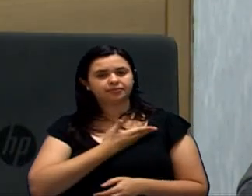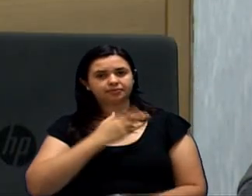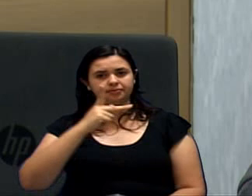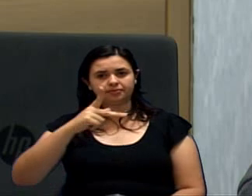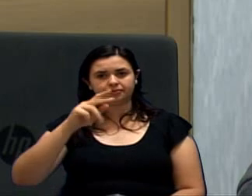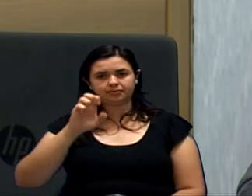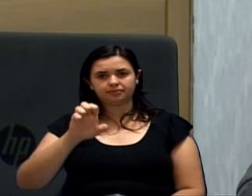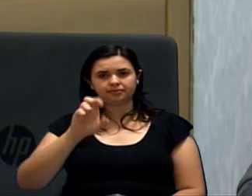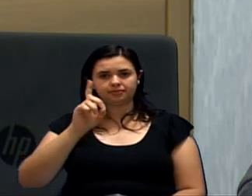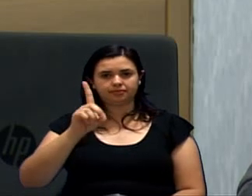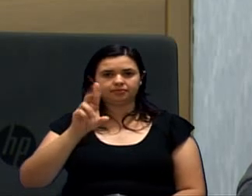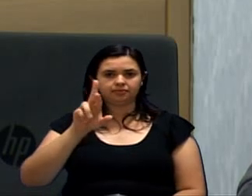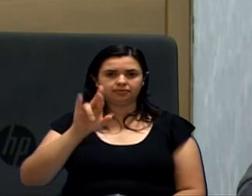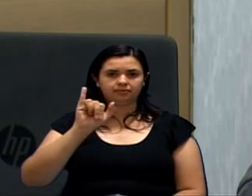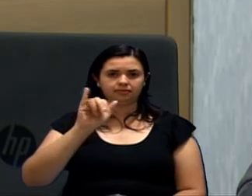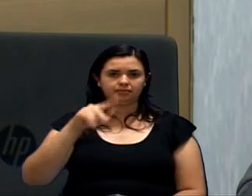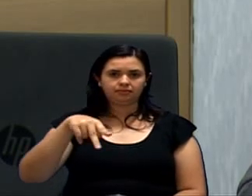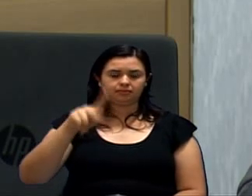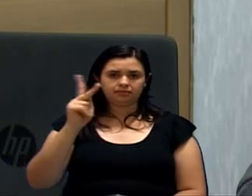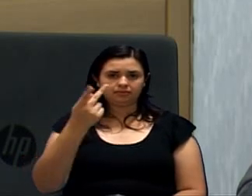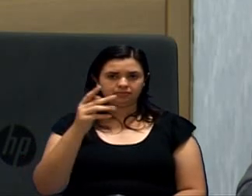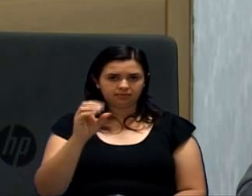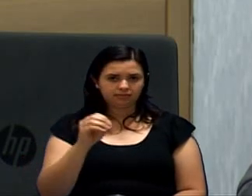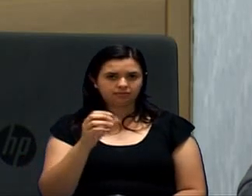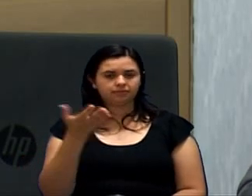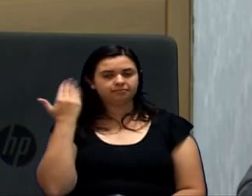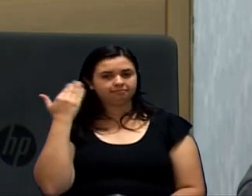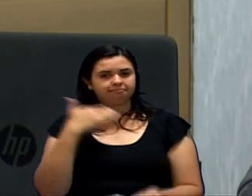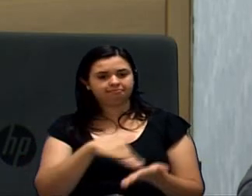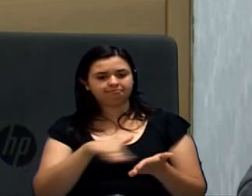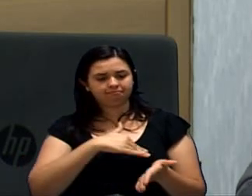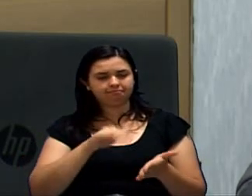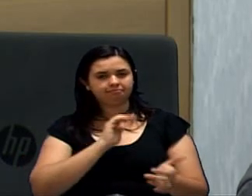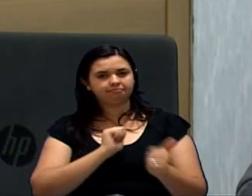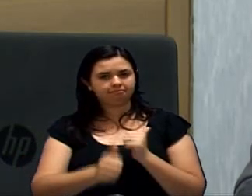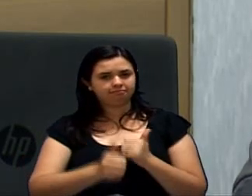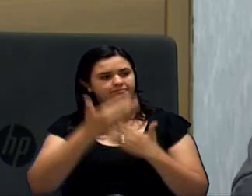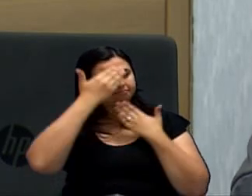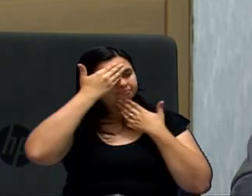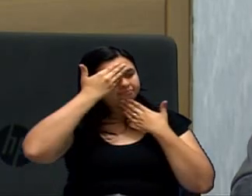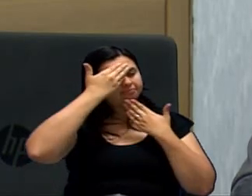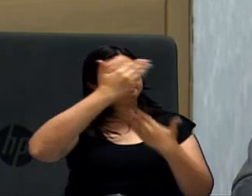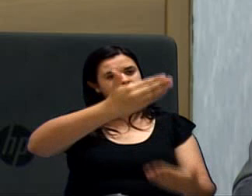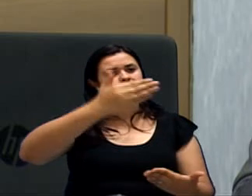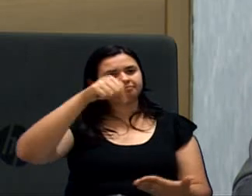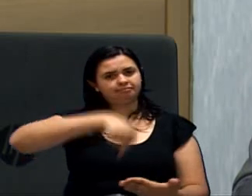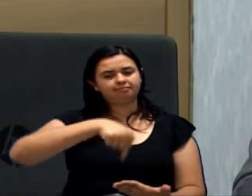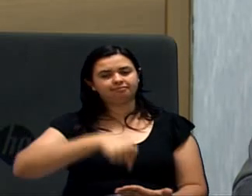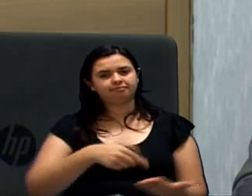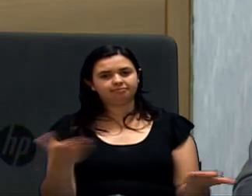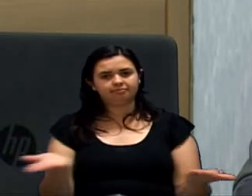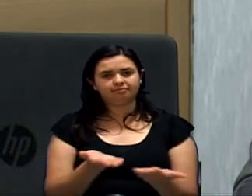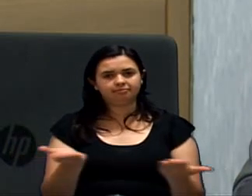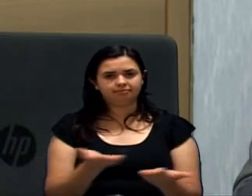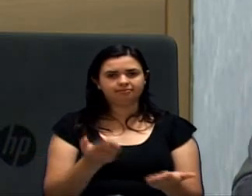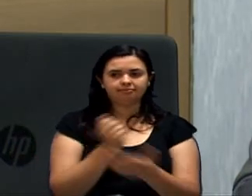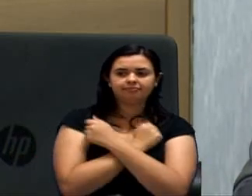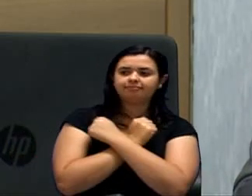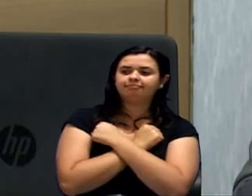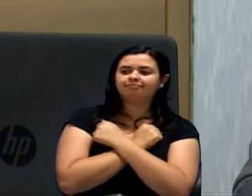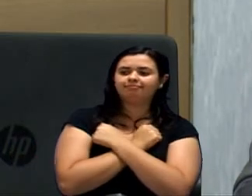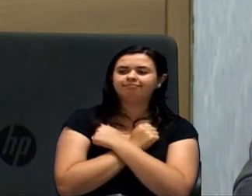do Panaton de Sorocaba, foi nosso ex-secretário de esportes, também fazendo visita aqui na Câmara. Obrigado, viu, Pedrinho? Pedrinho, onde está o Pedrinho? Um abraço, meu irmão. Um